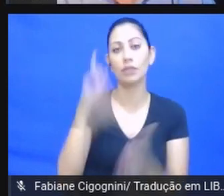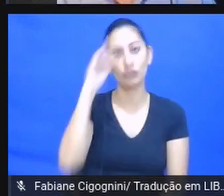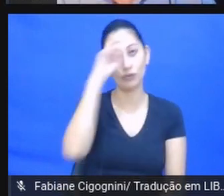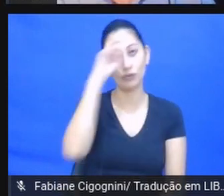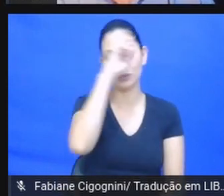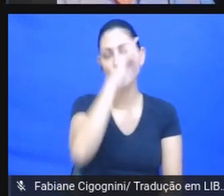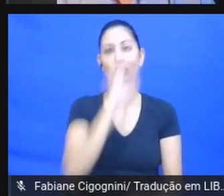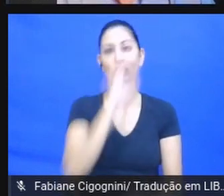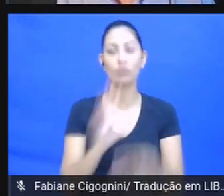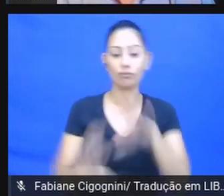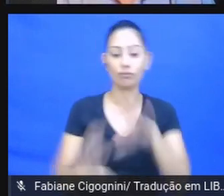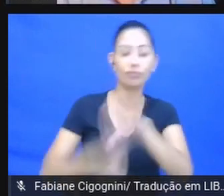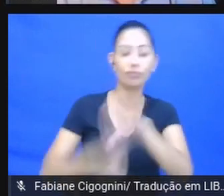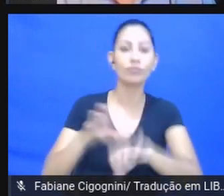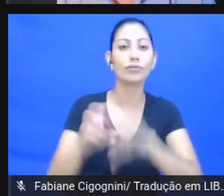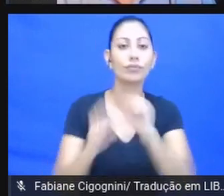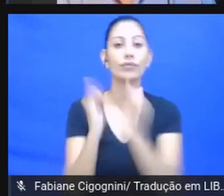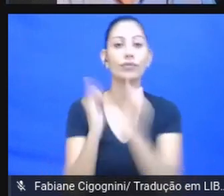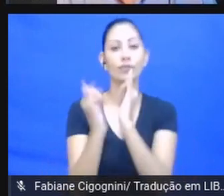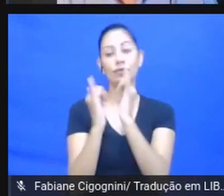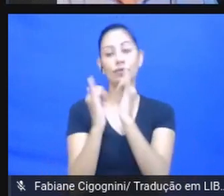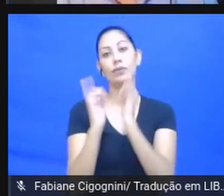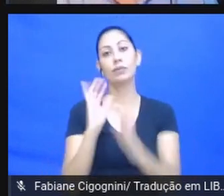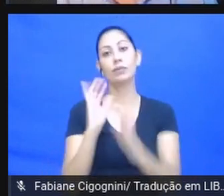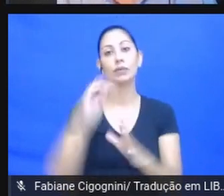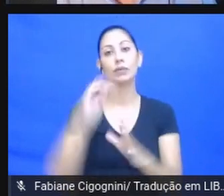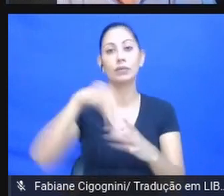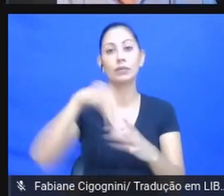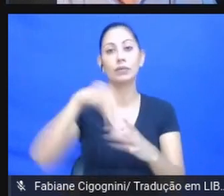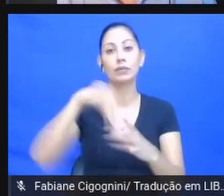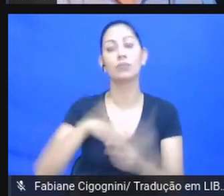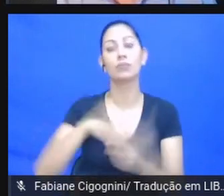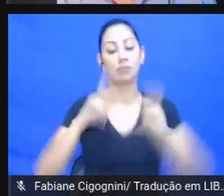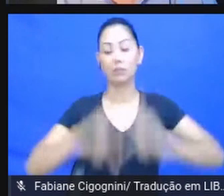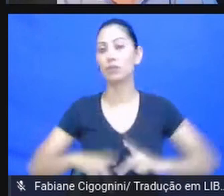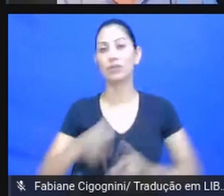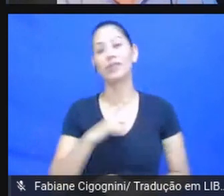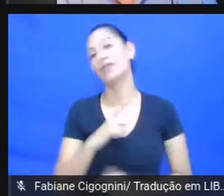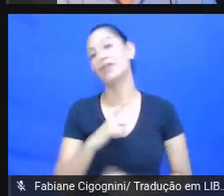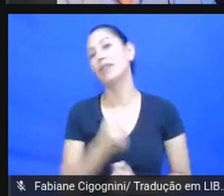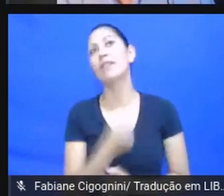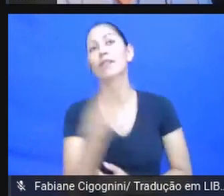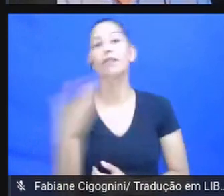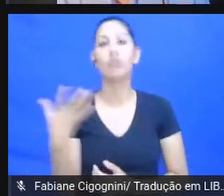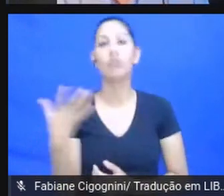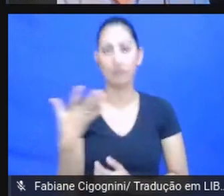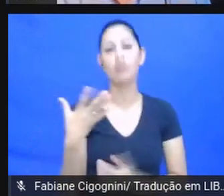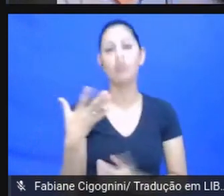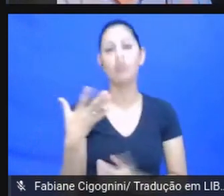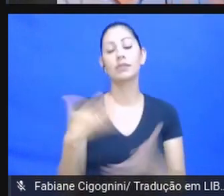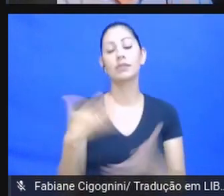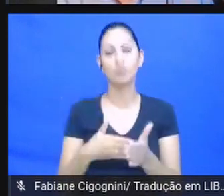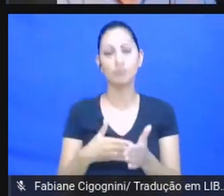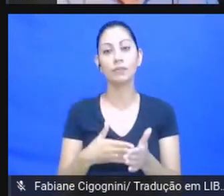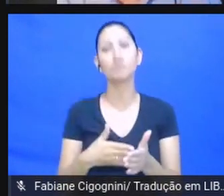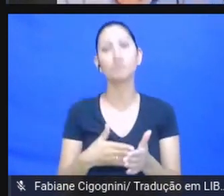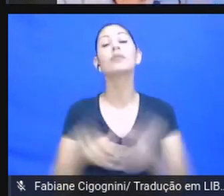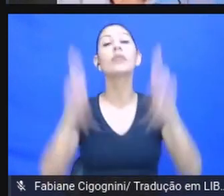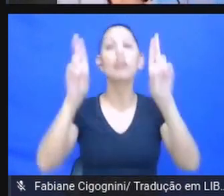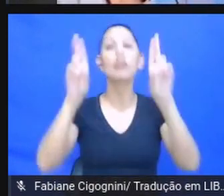muitas redes de apoio às pessoas neste período. E também há toda uma